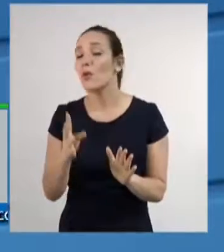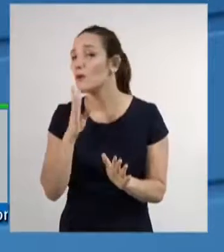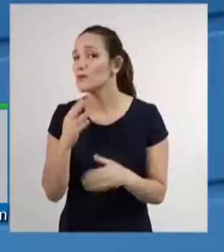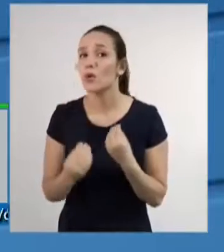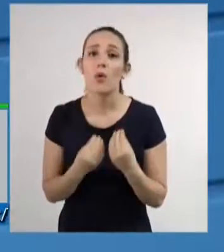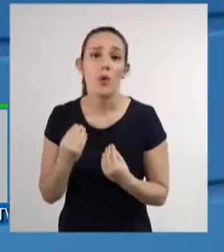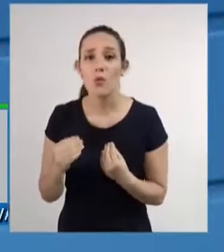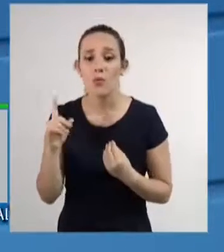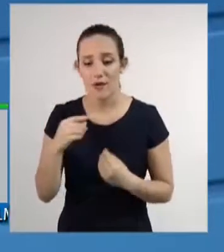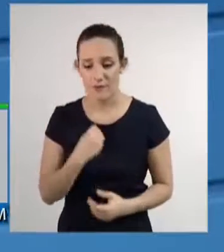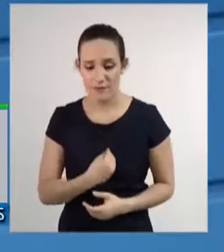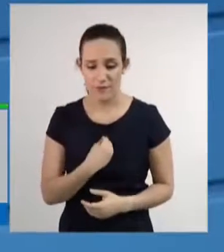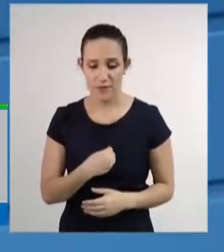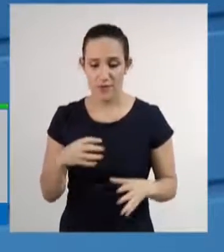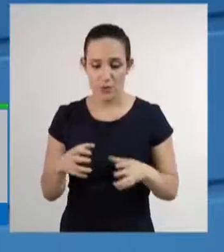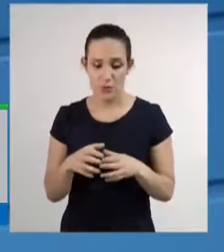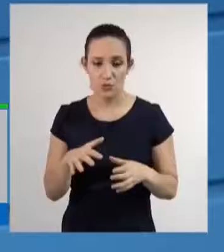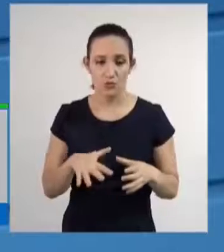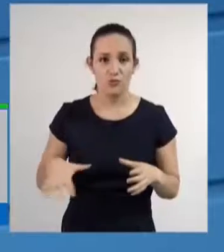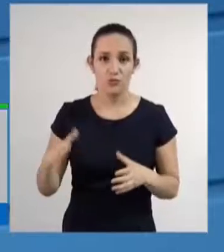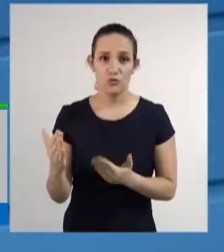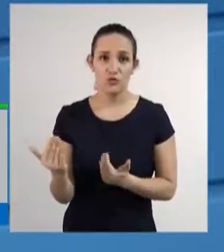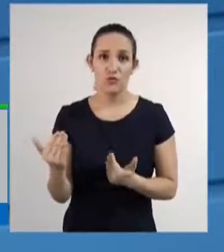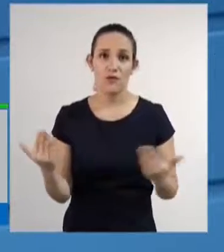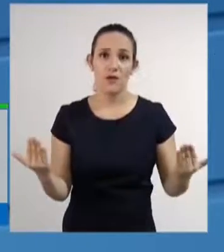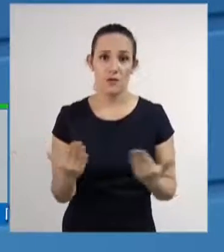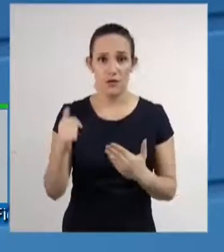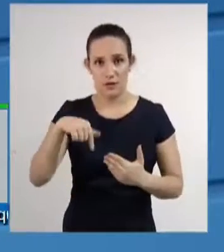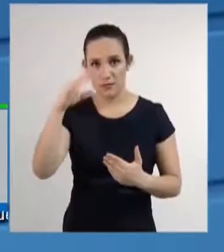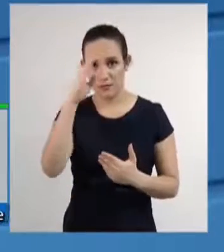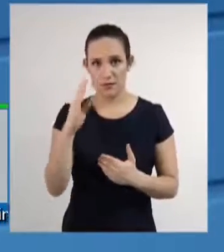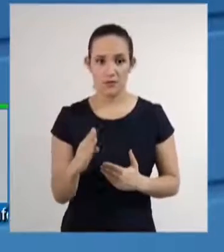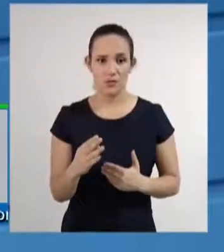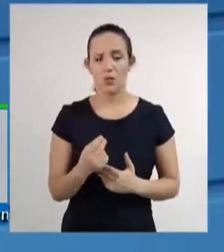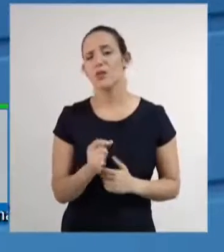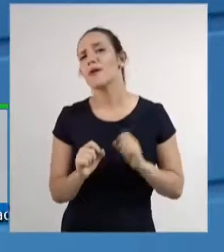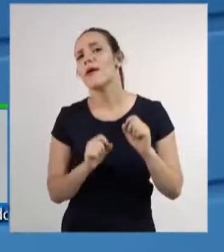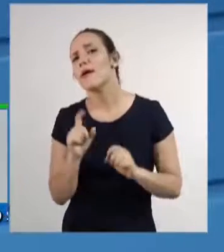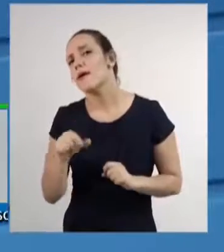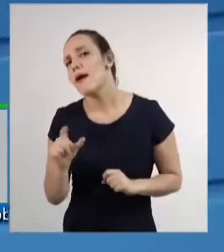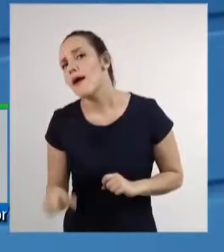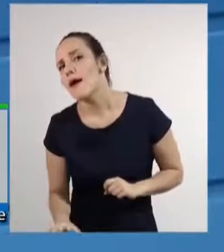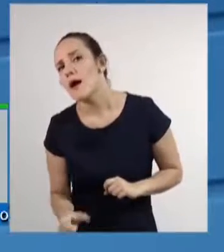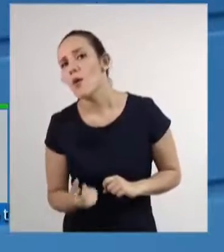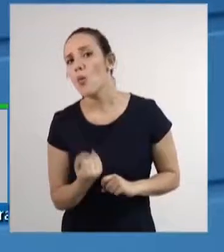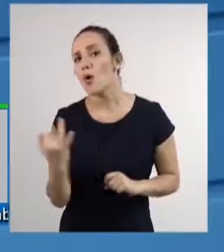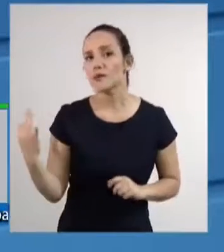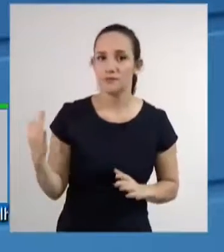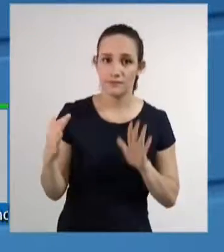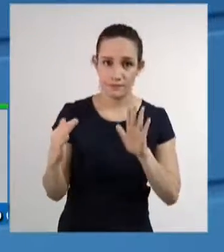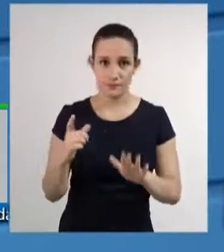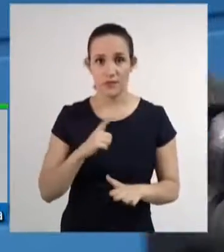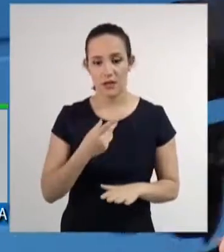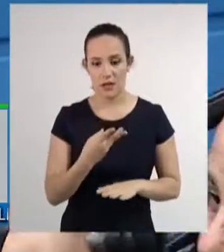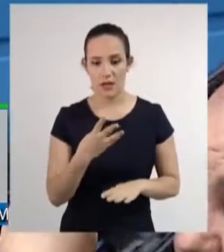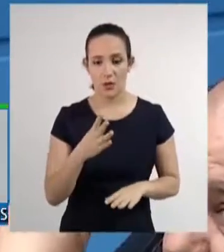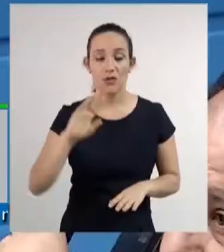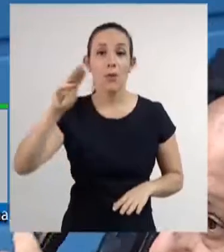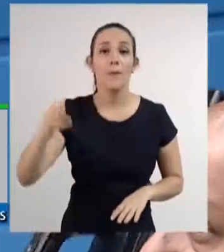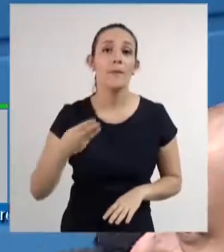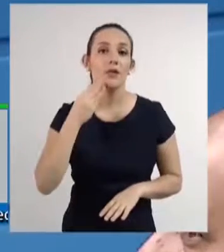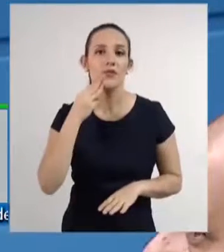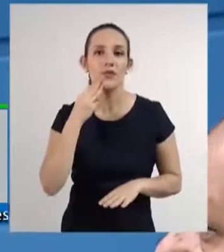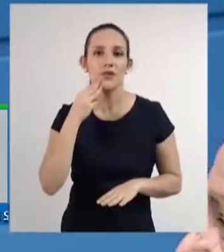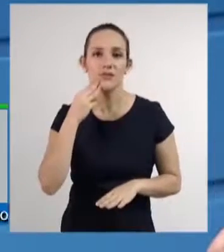melhor a realidade da juventude do Brasil. Quem e quantos são? Mais de 34 milhões de jovens